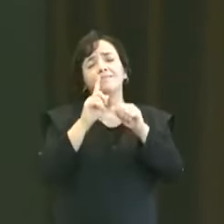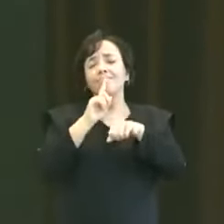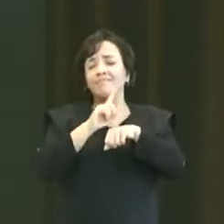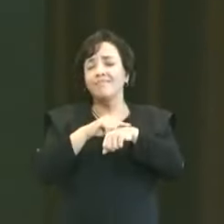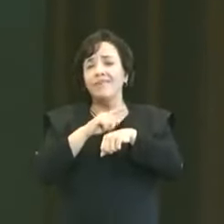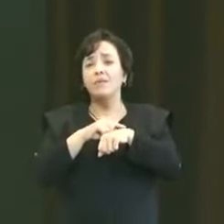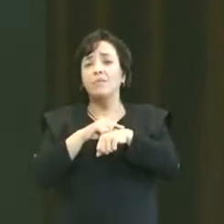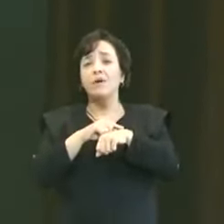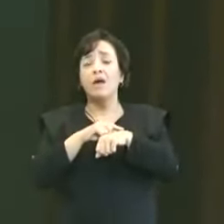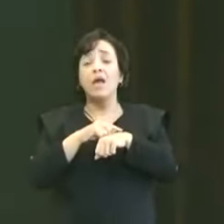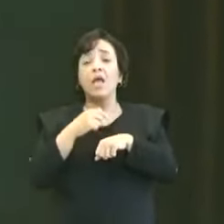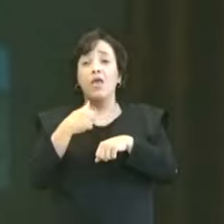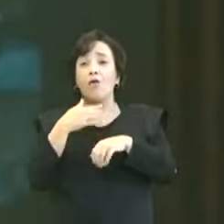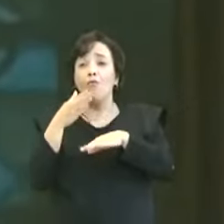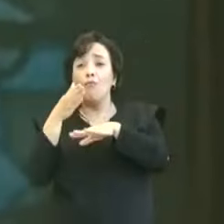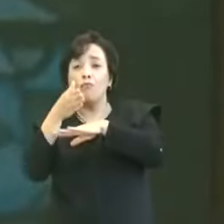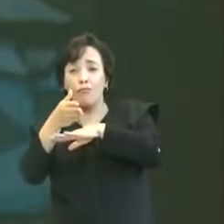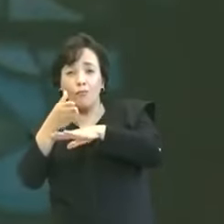para o culto, o que eu quero é